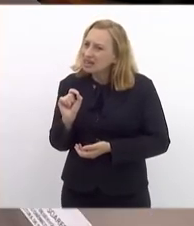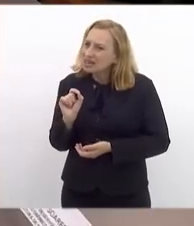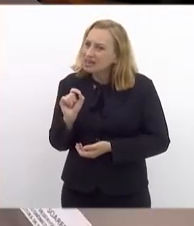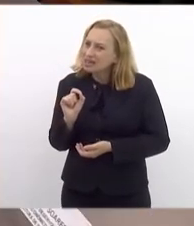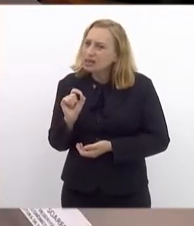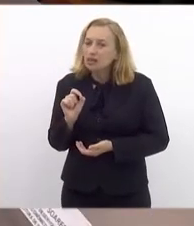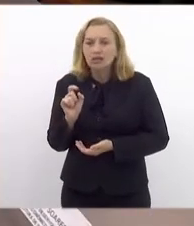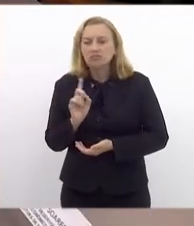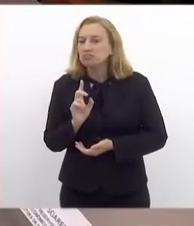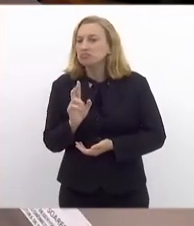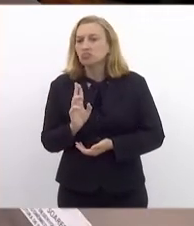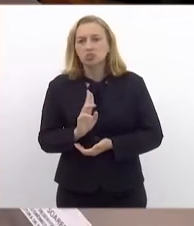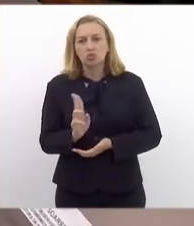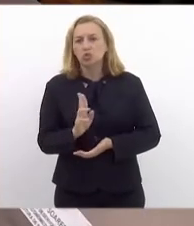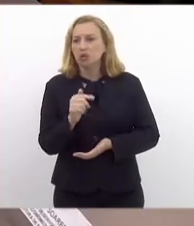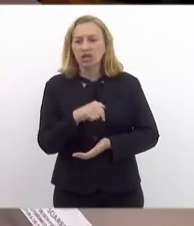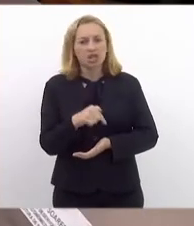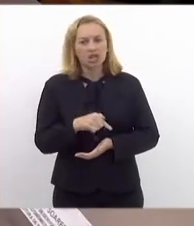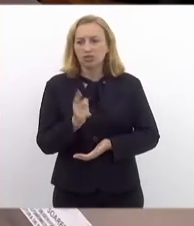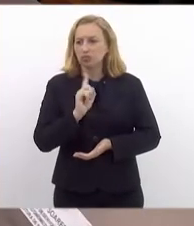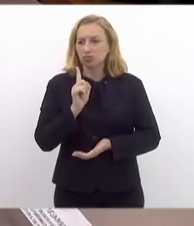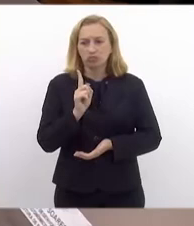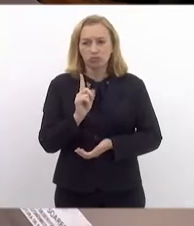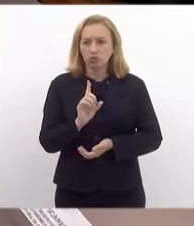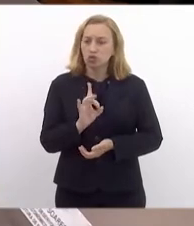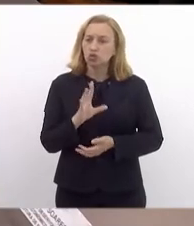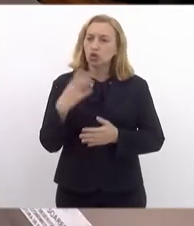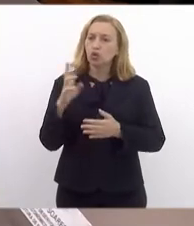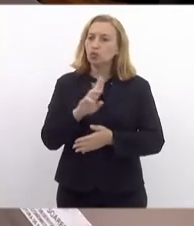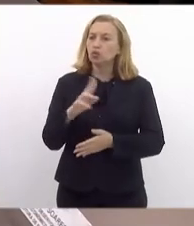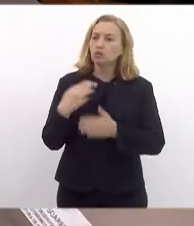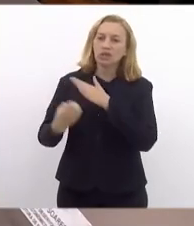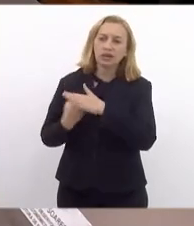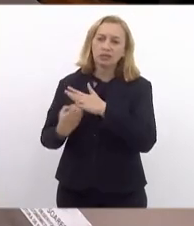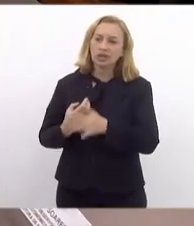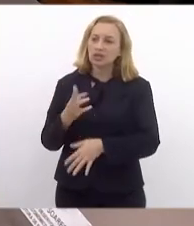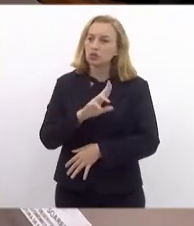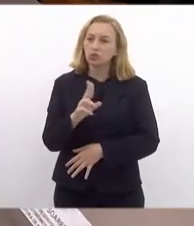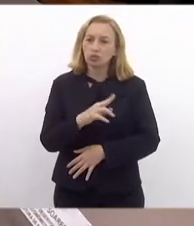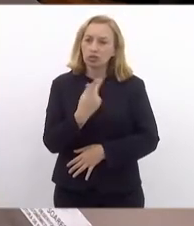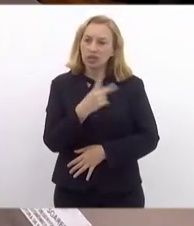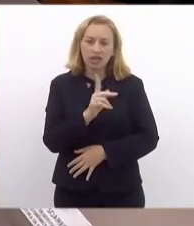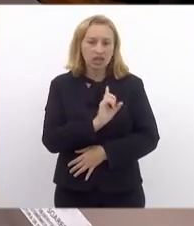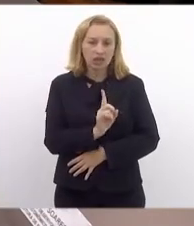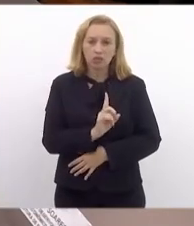olha mas não tá aqui ó não posso tirar que é você